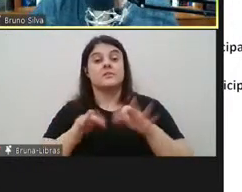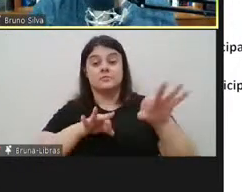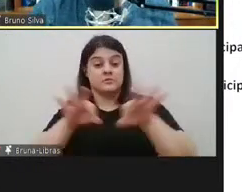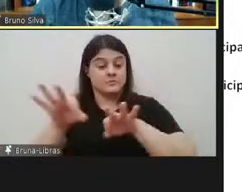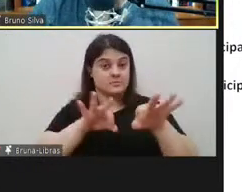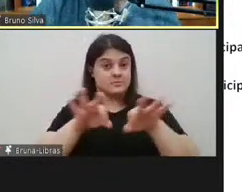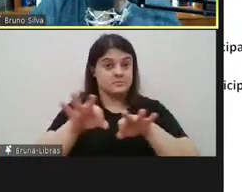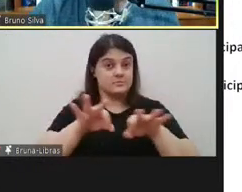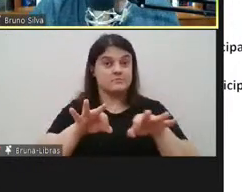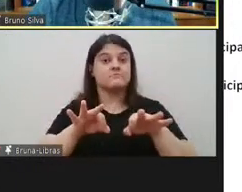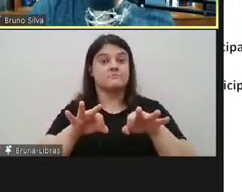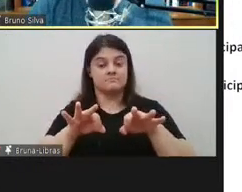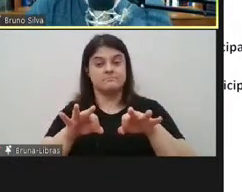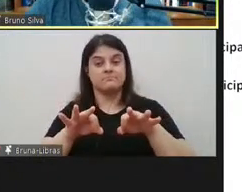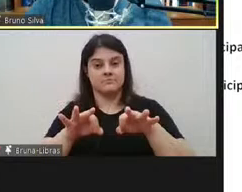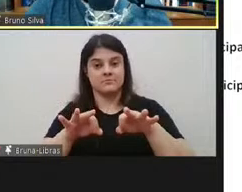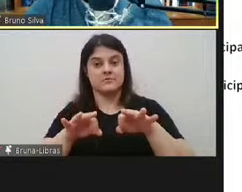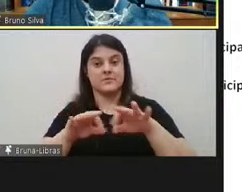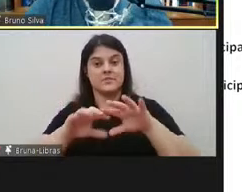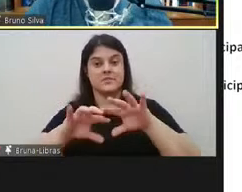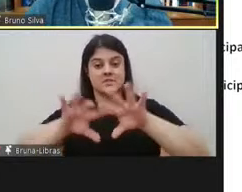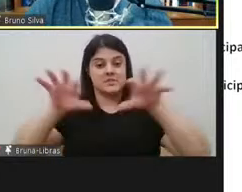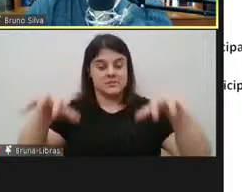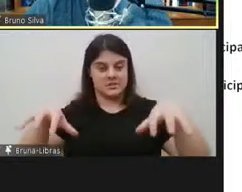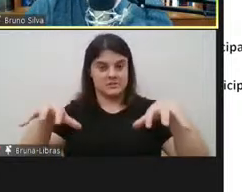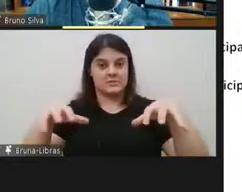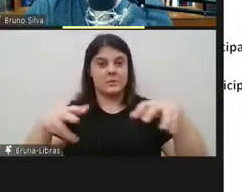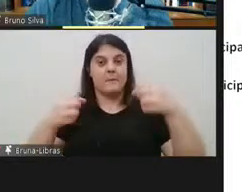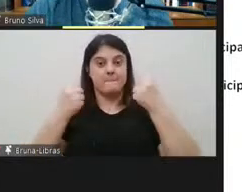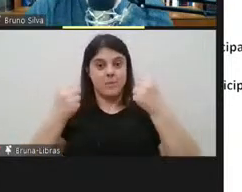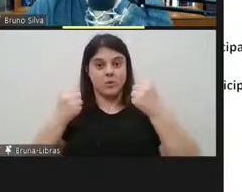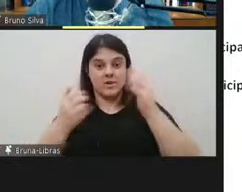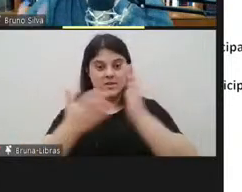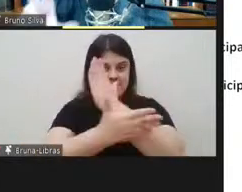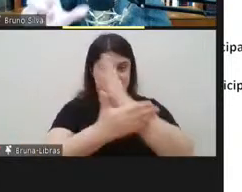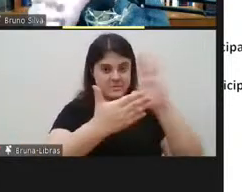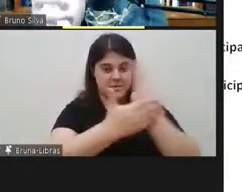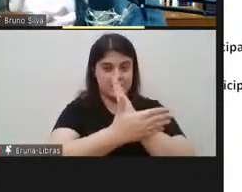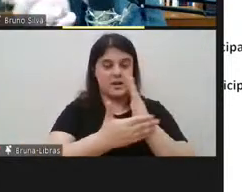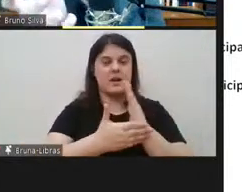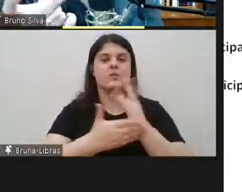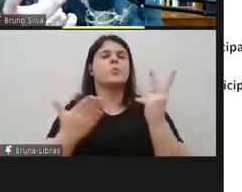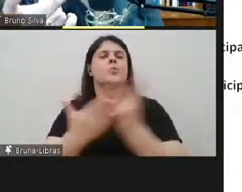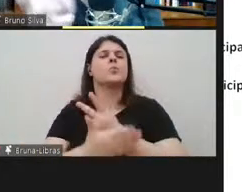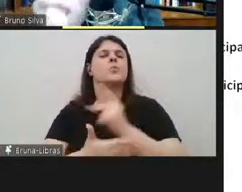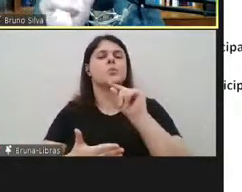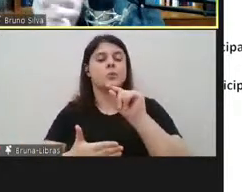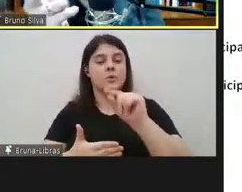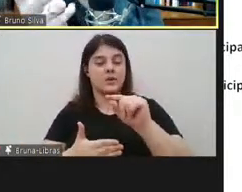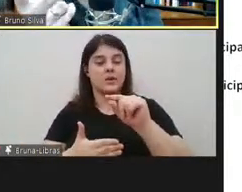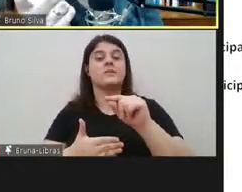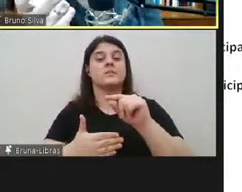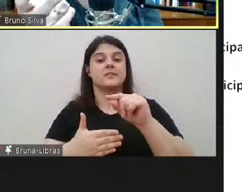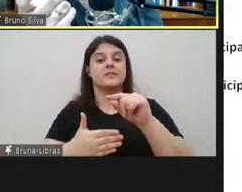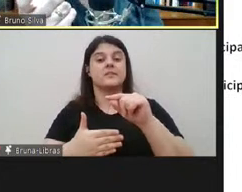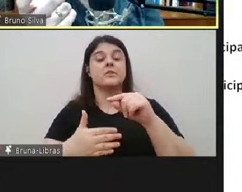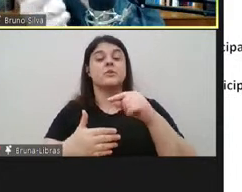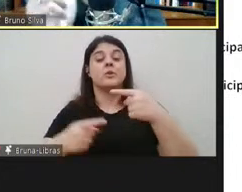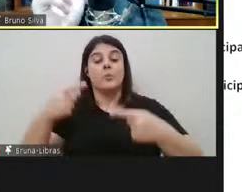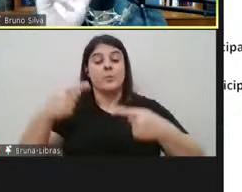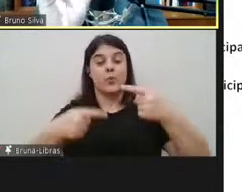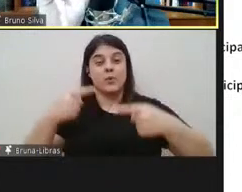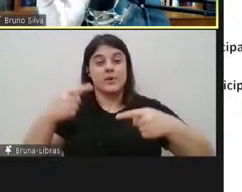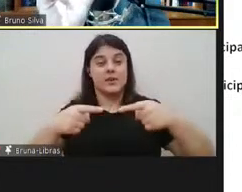organização política dividida em poderes vai fazer com que os sistemas né os sistemas